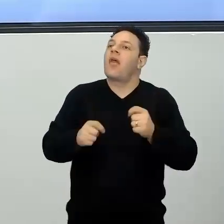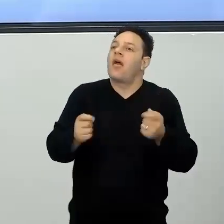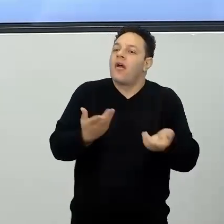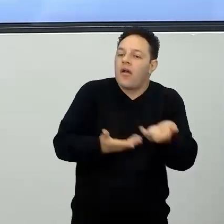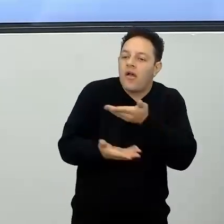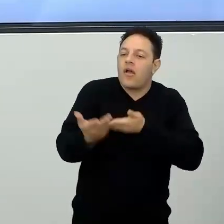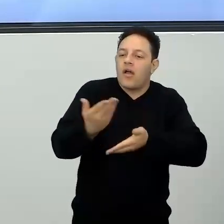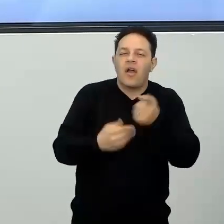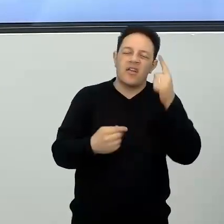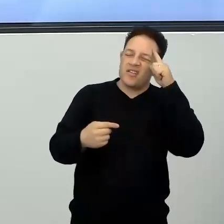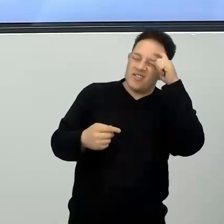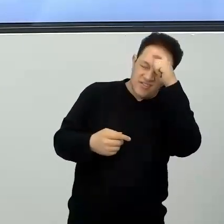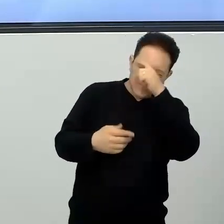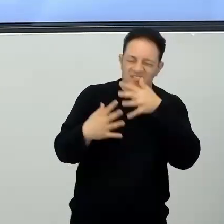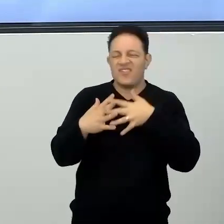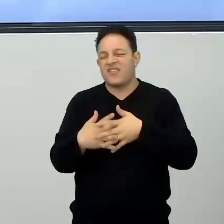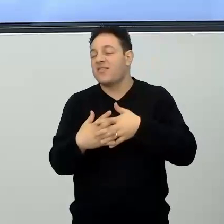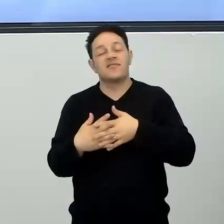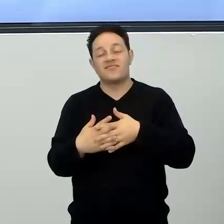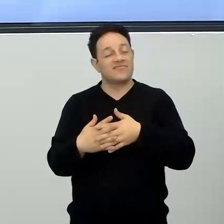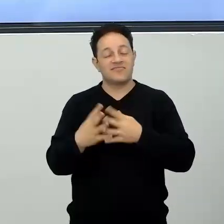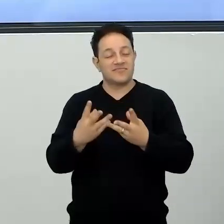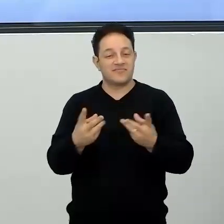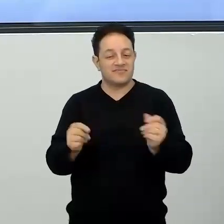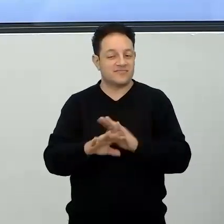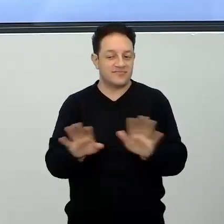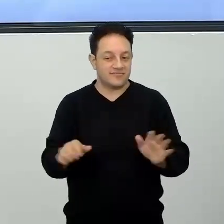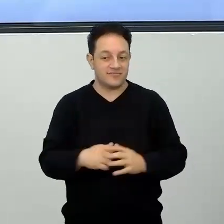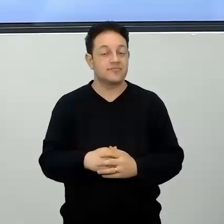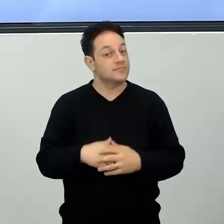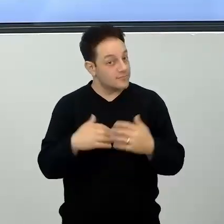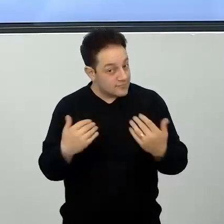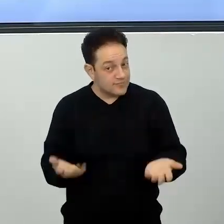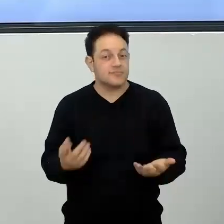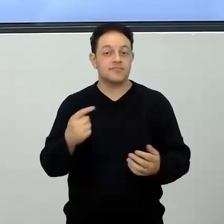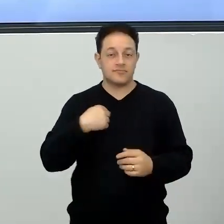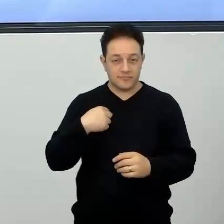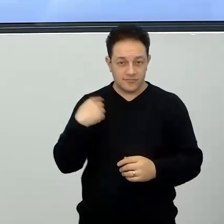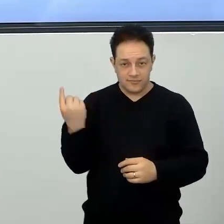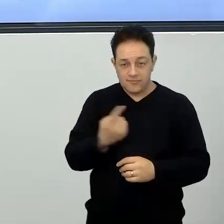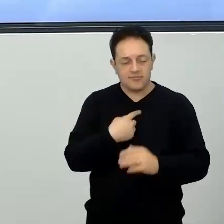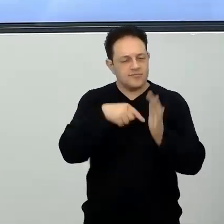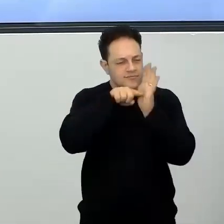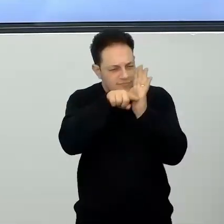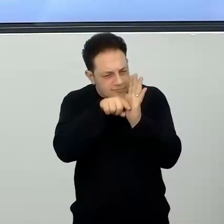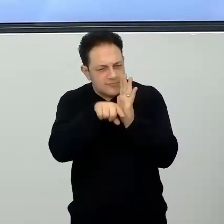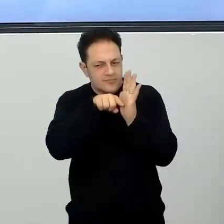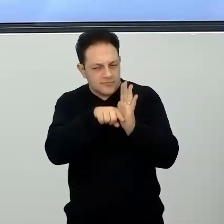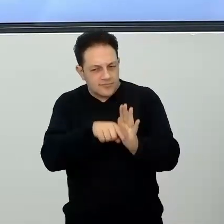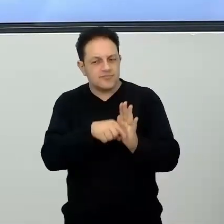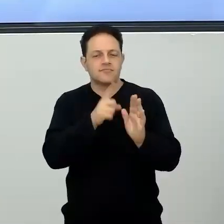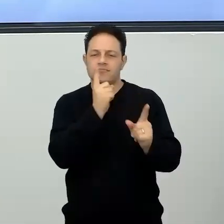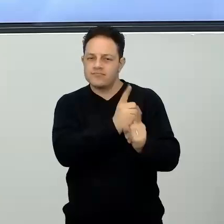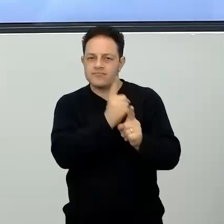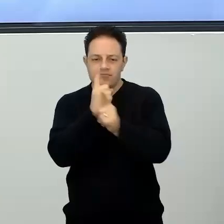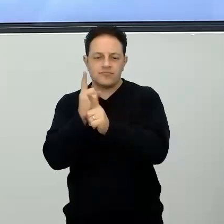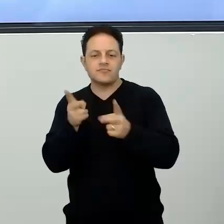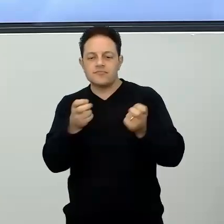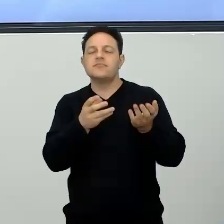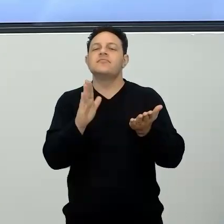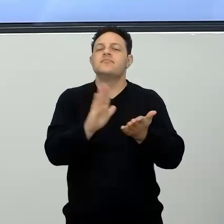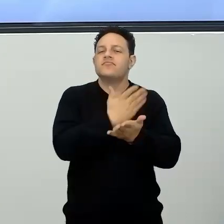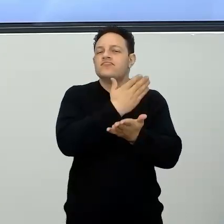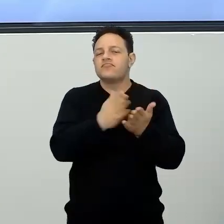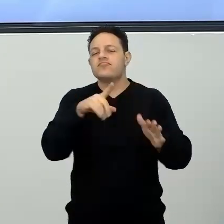ser complicado. E isso é importante. Então, nas minhas pesquisas, eu percebi que, tem alguns artigos